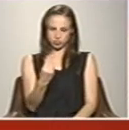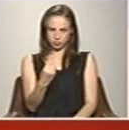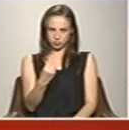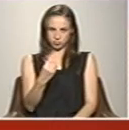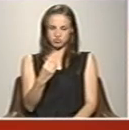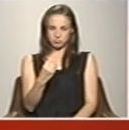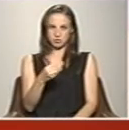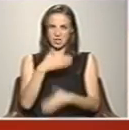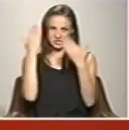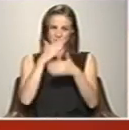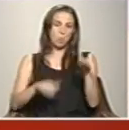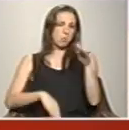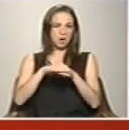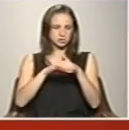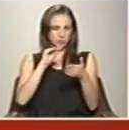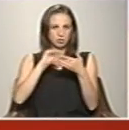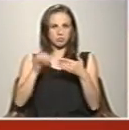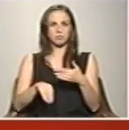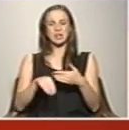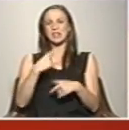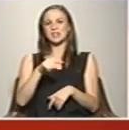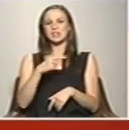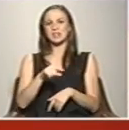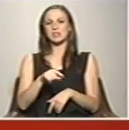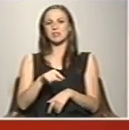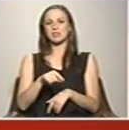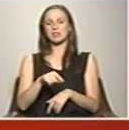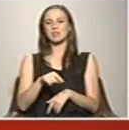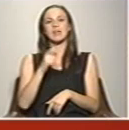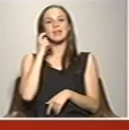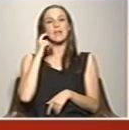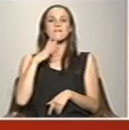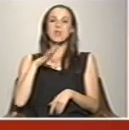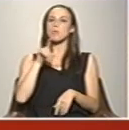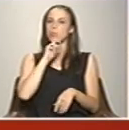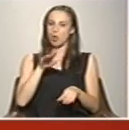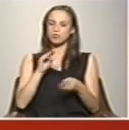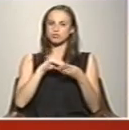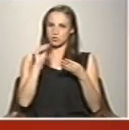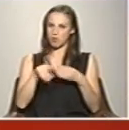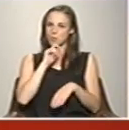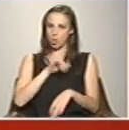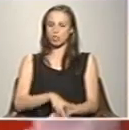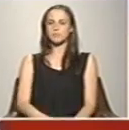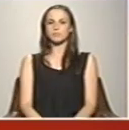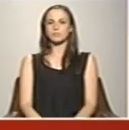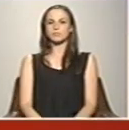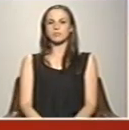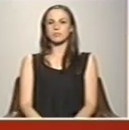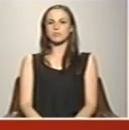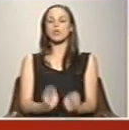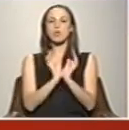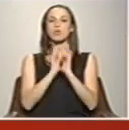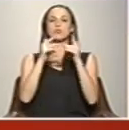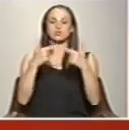dia temos ainda capacidade para receber as candidaturas. Portanto, quem quiser ainda pode inscrever-se? Ainda pode, exatamente. Pode inscrever-se, lá está no site